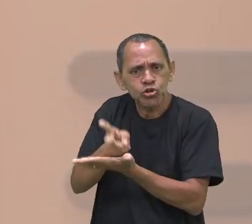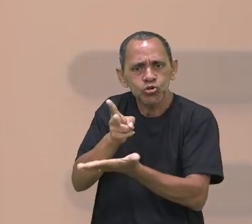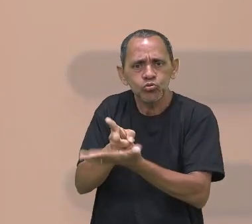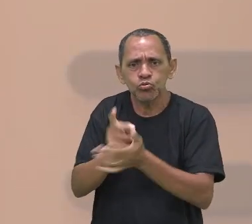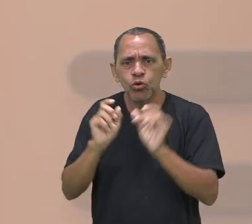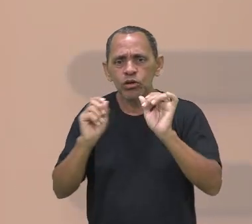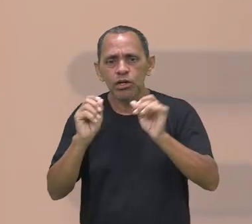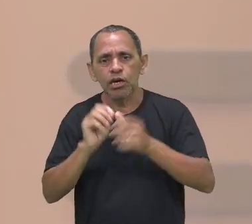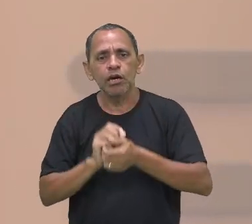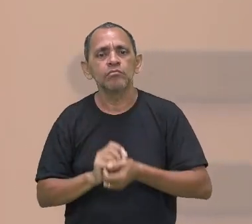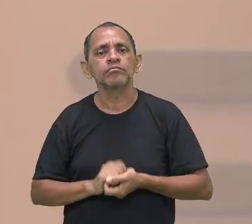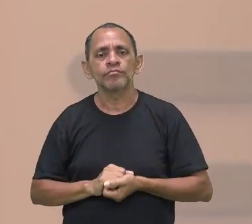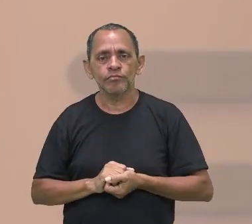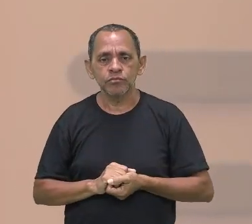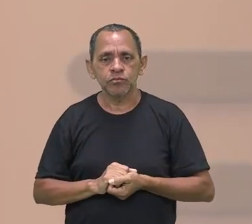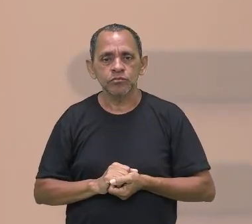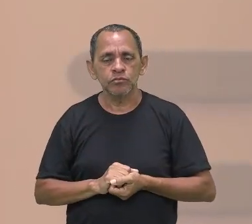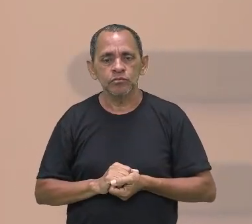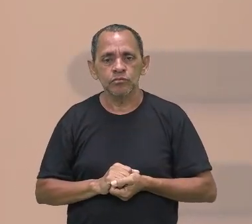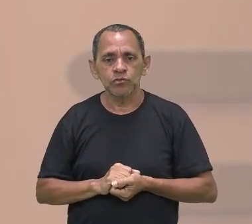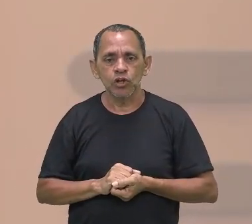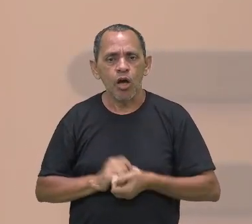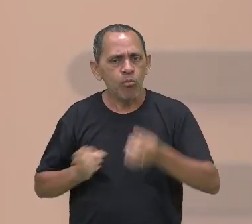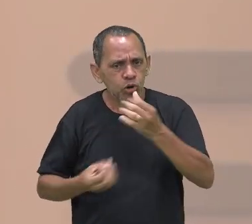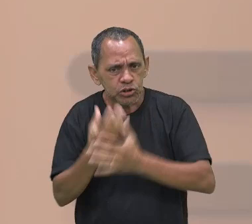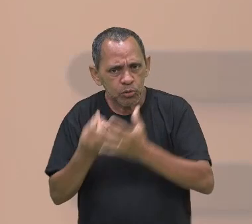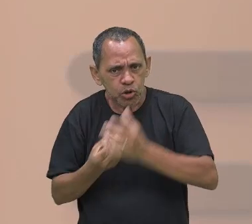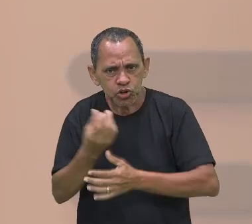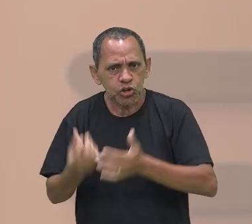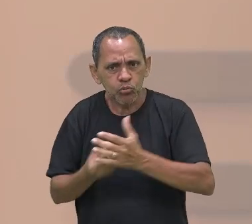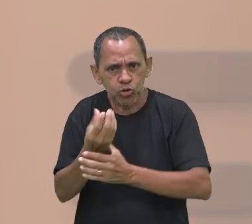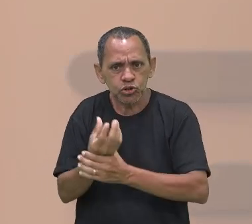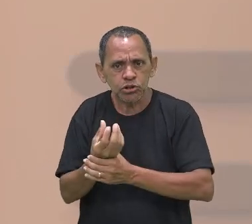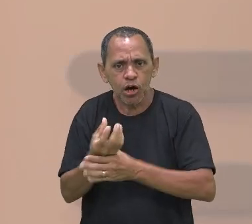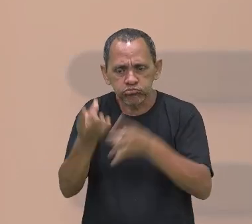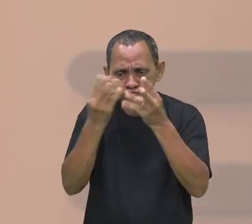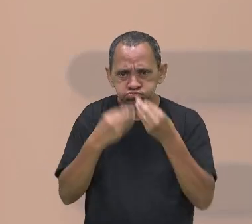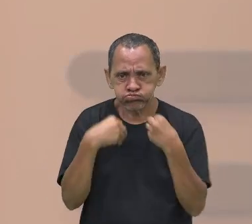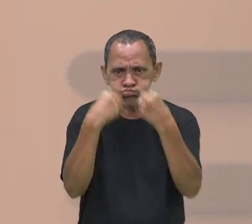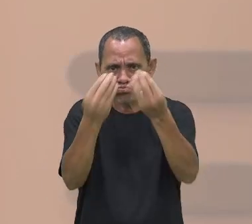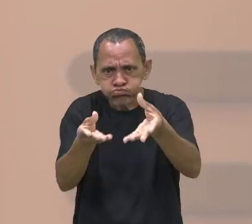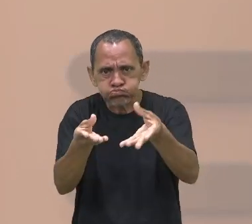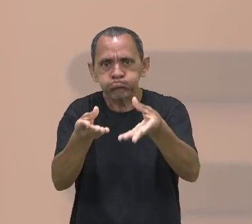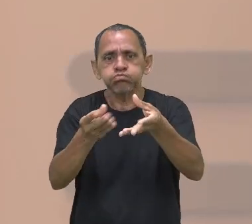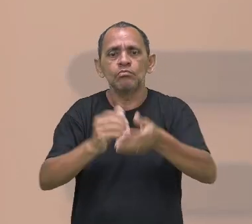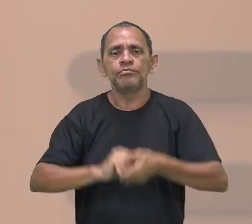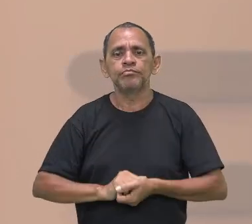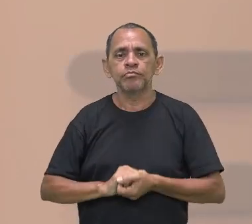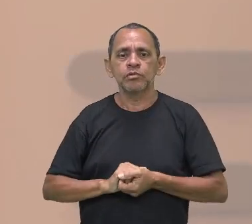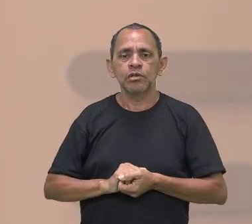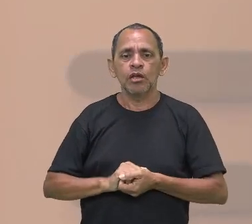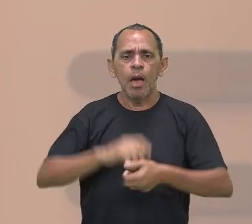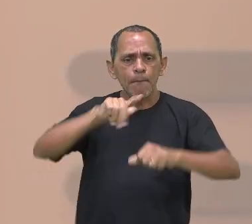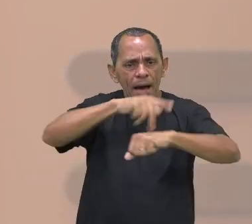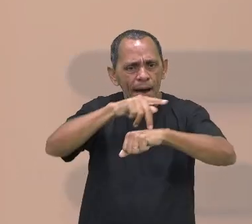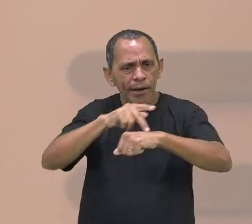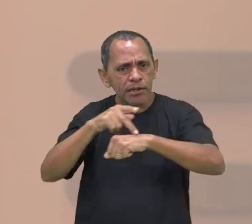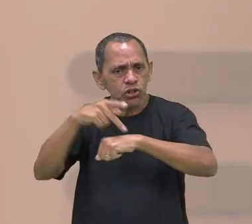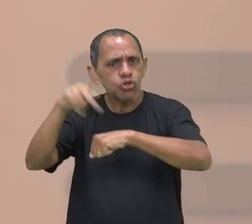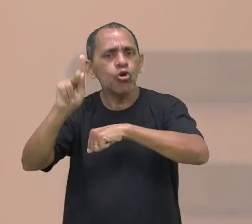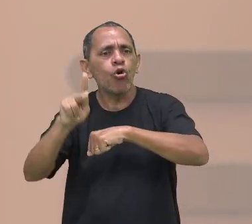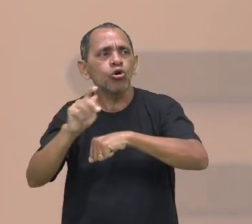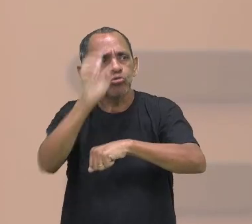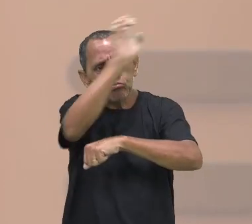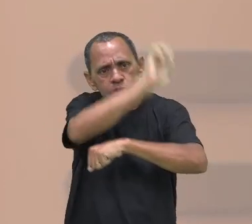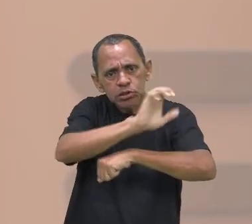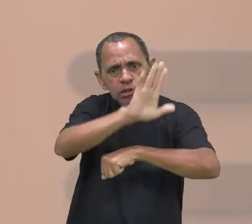um negócio de rei, ok? Isto foi o que nós vimos, o que nós falamos de Caio Prado